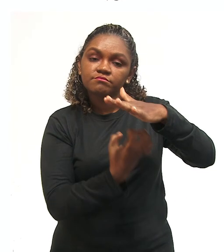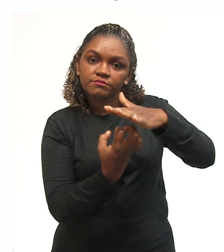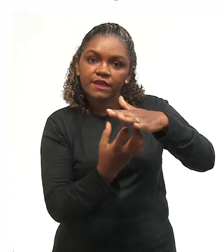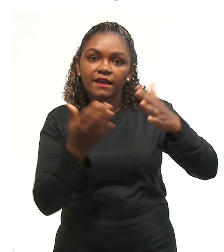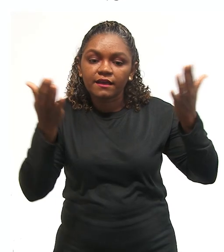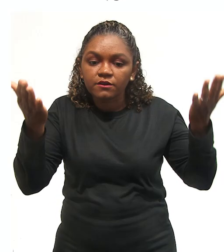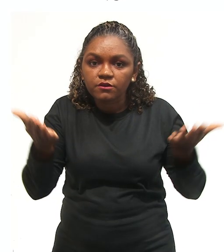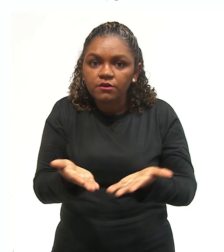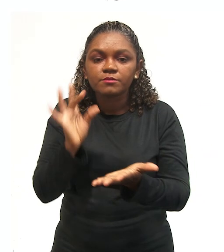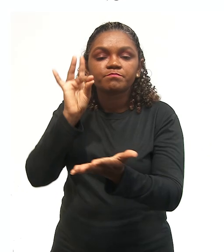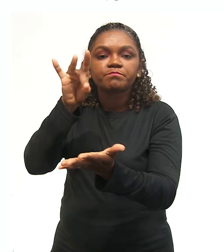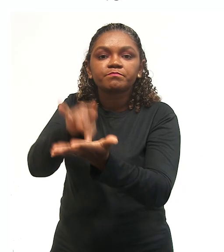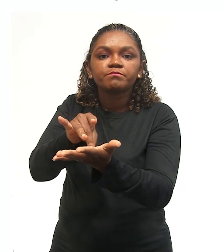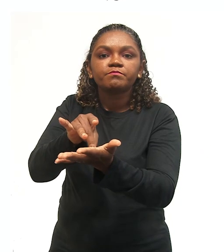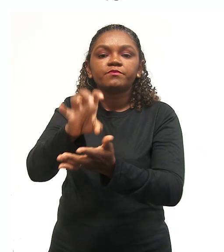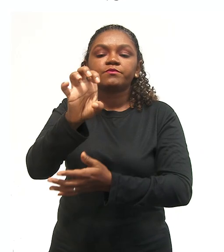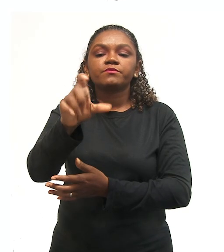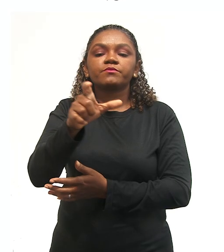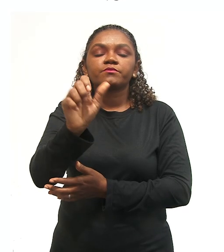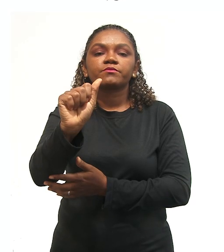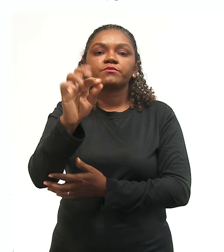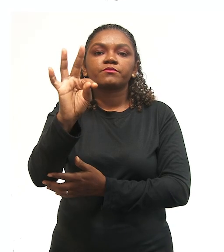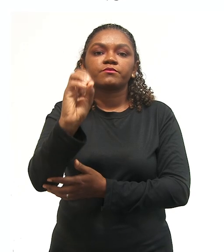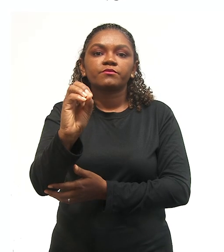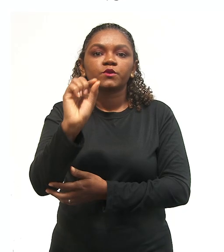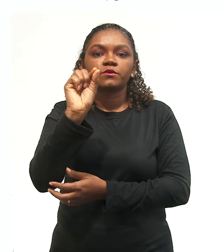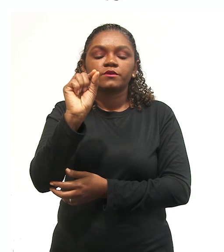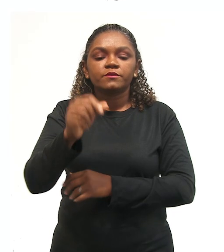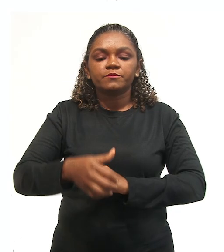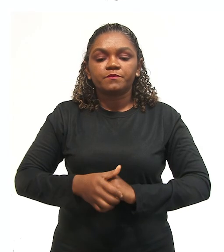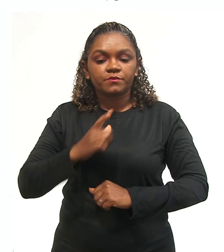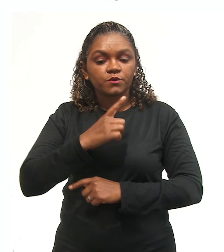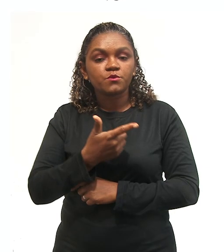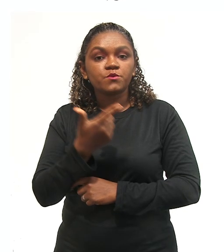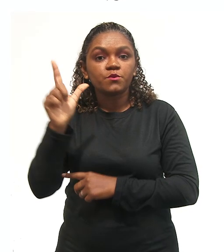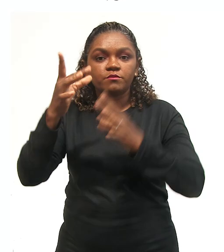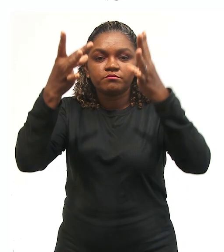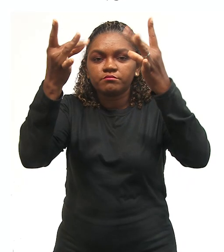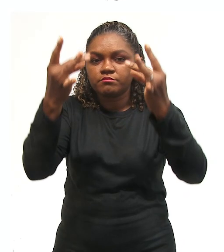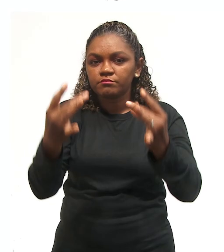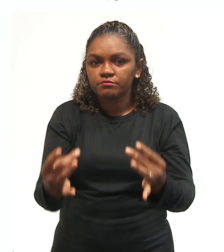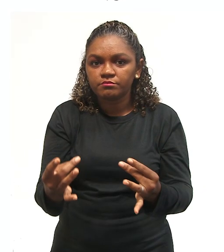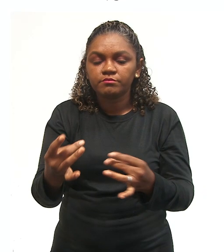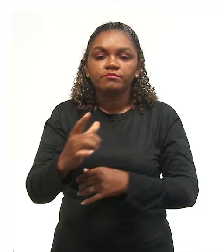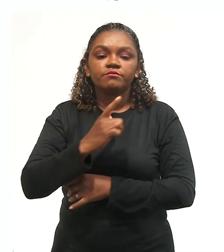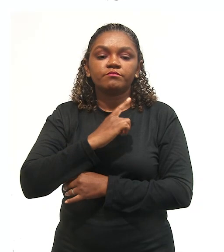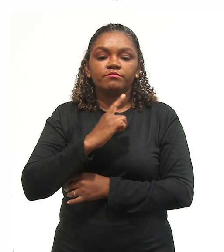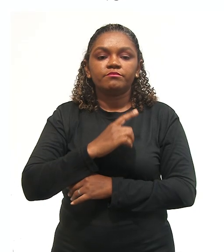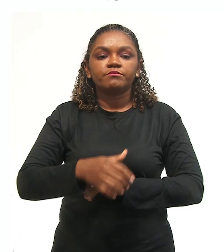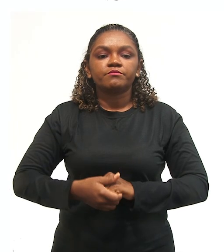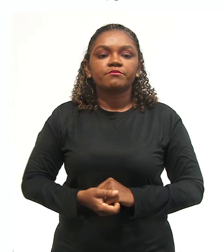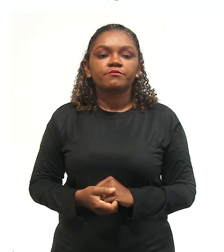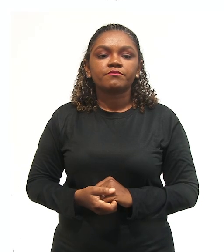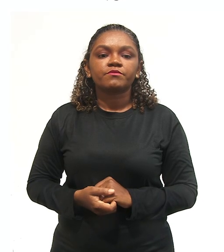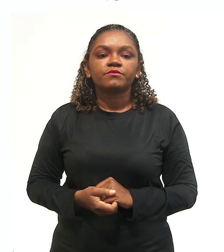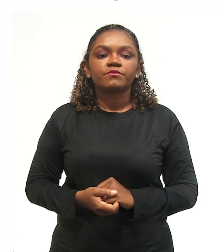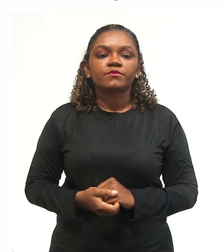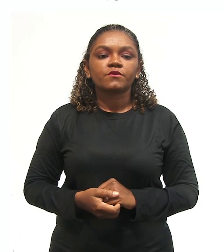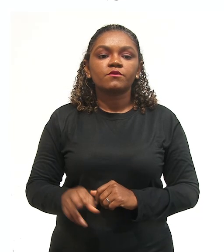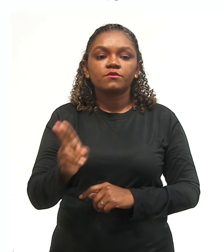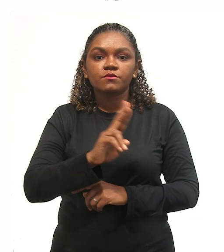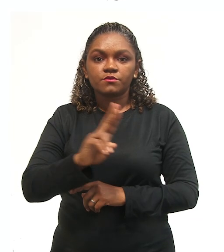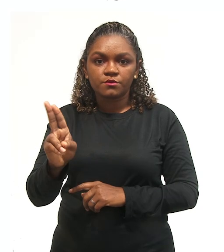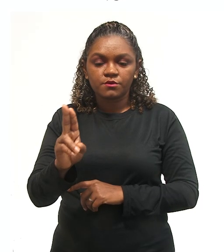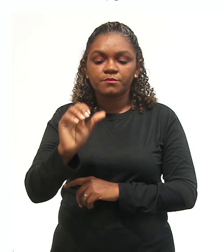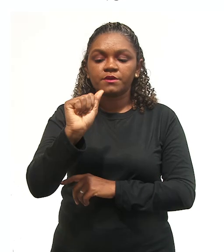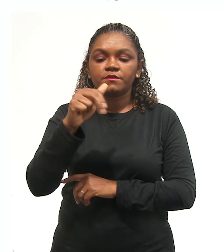gente vai falar sobre o juro exato. Então, no juro exato já vem outra definição, né? Esse juro exato, que a